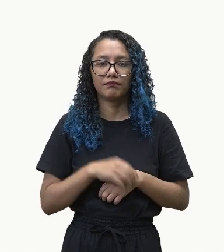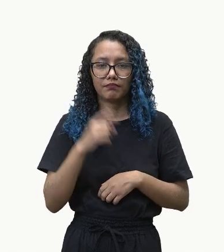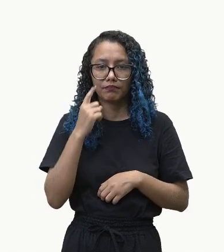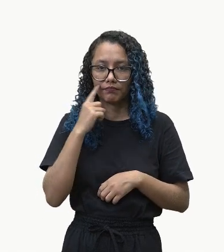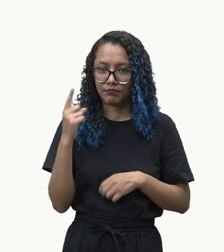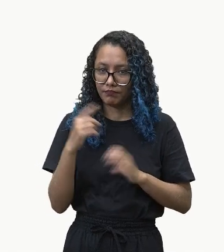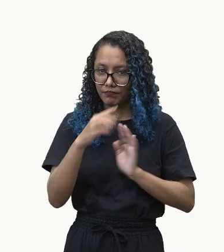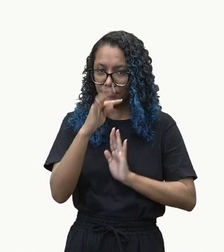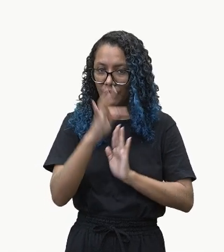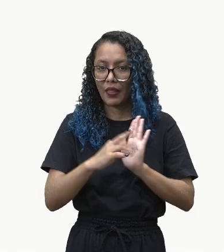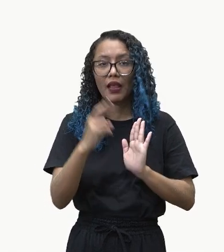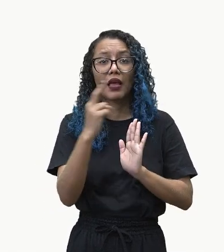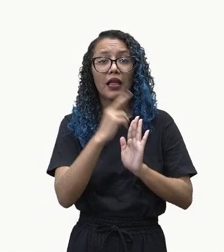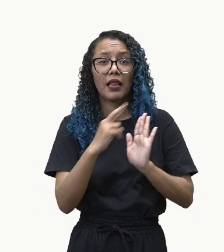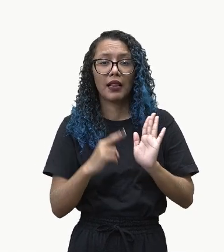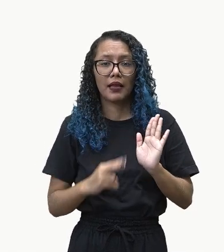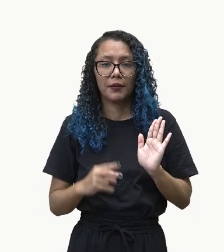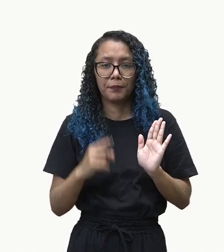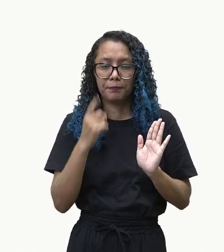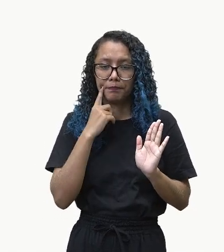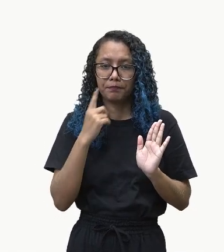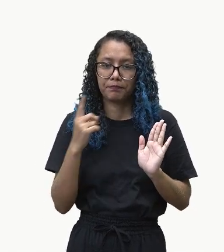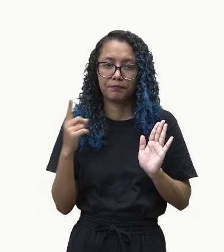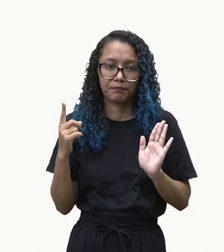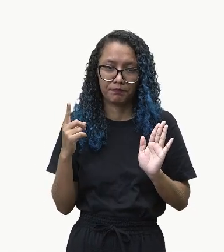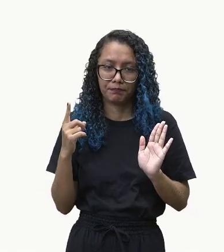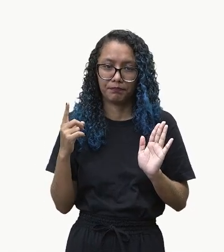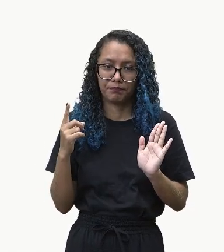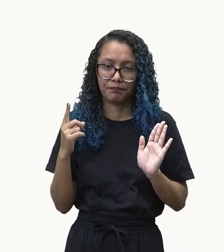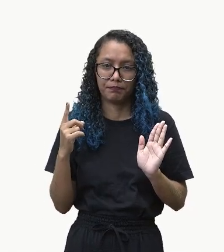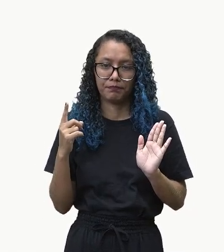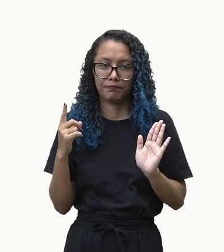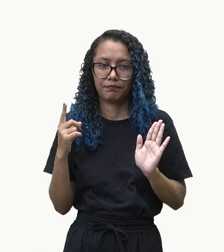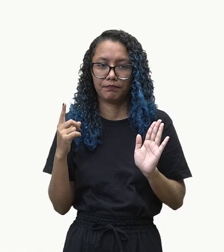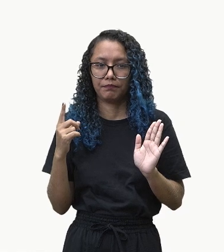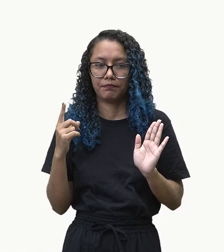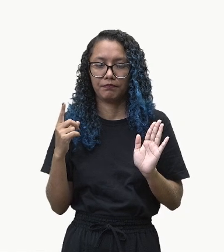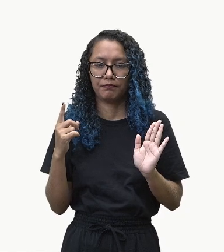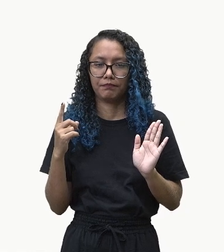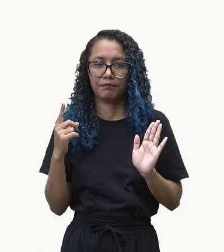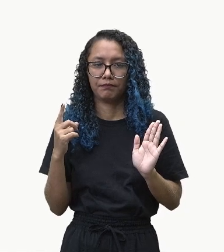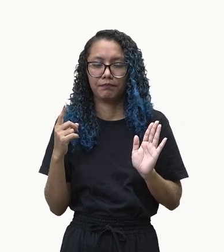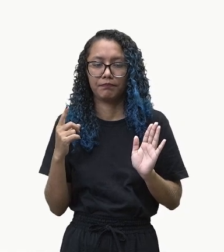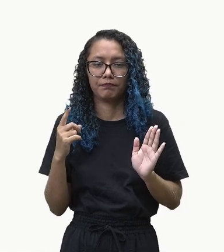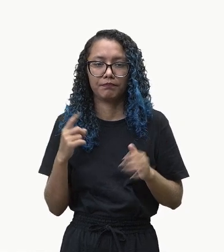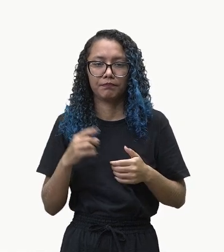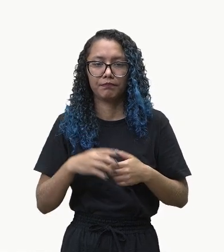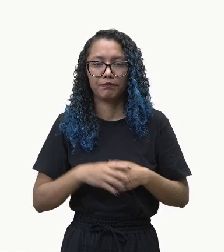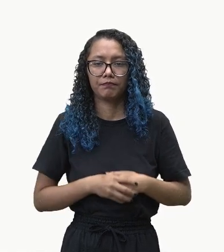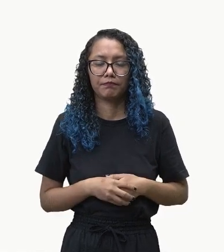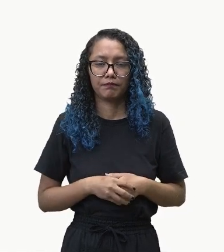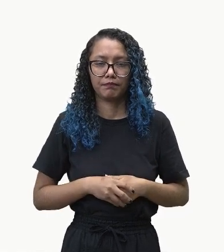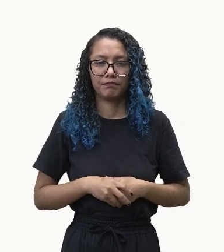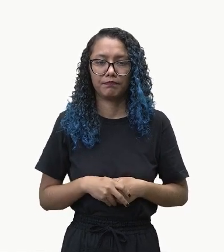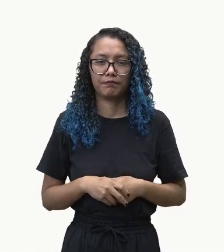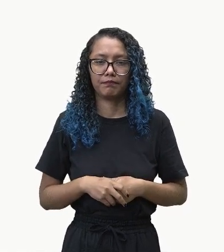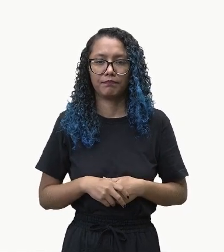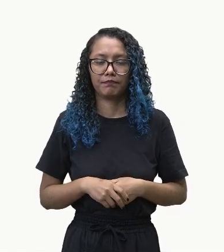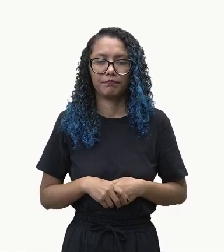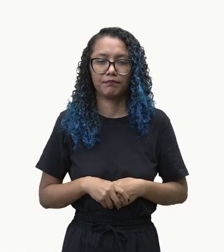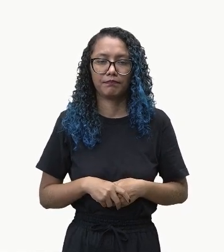mais tradicionais en este tipo de textos, já que lo explican de forma